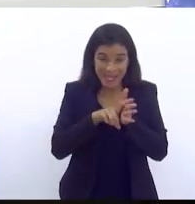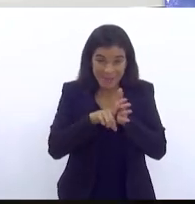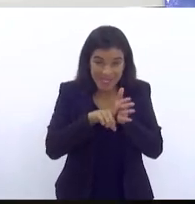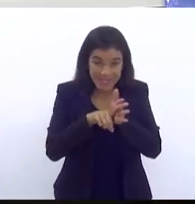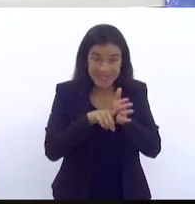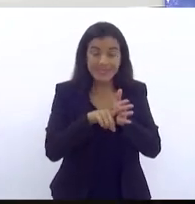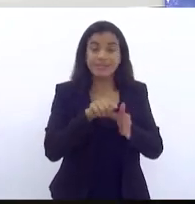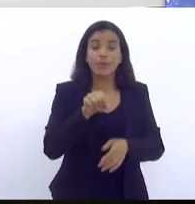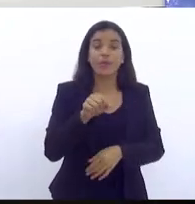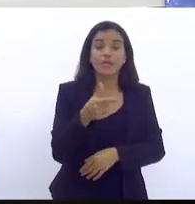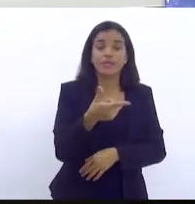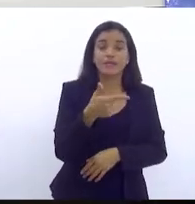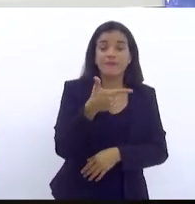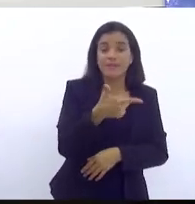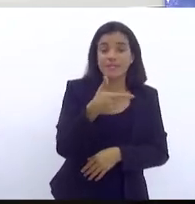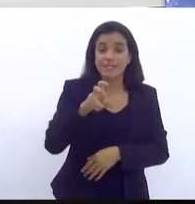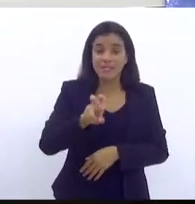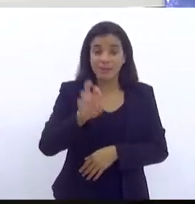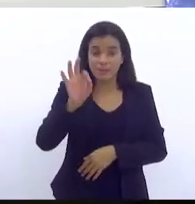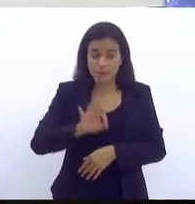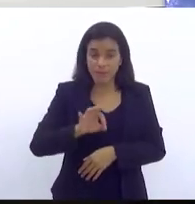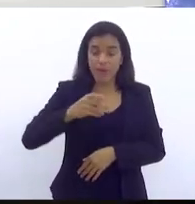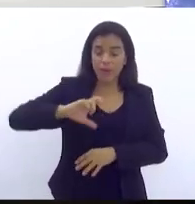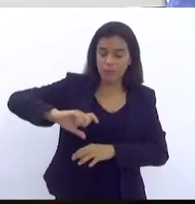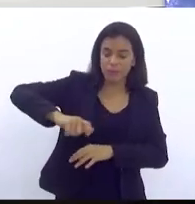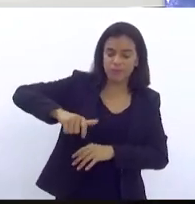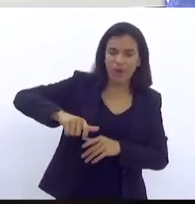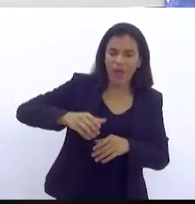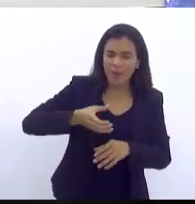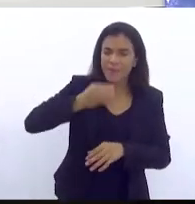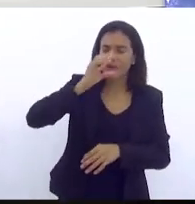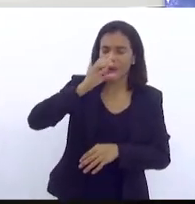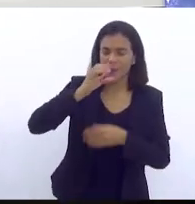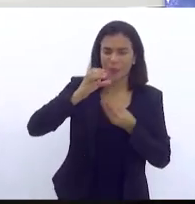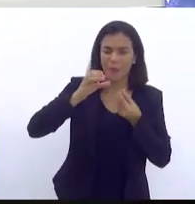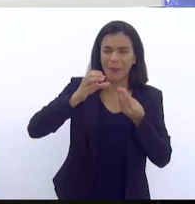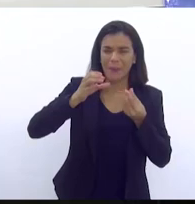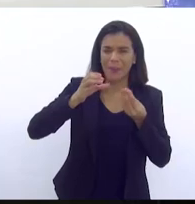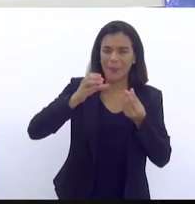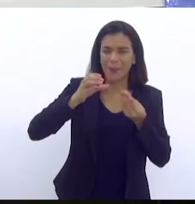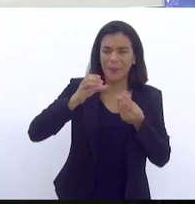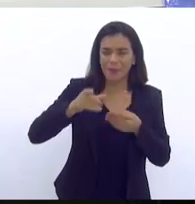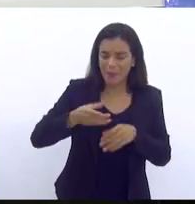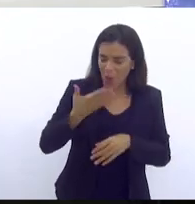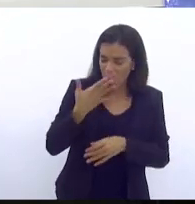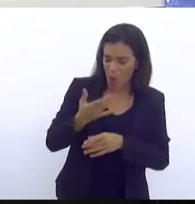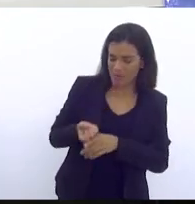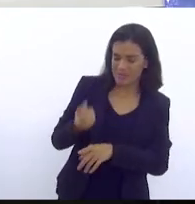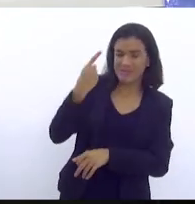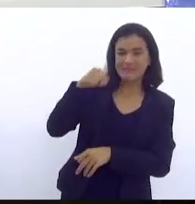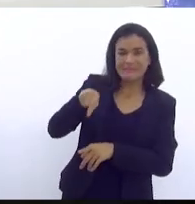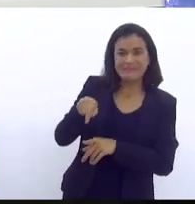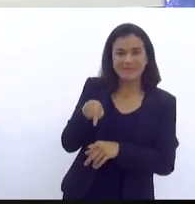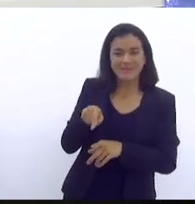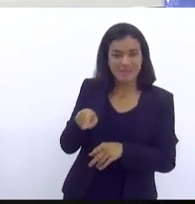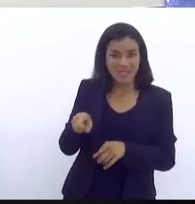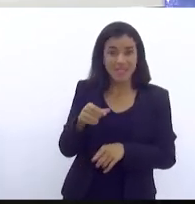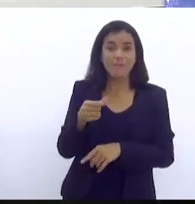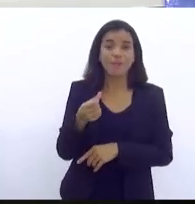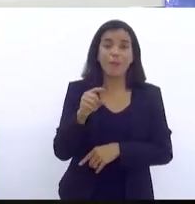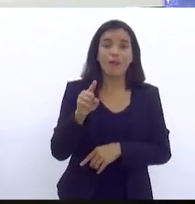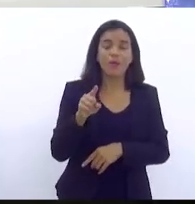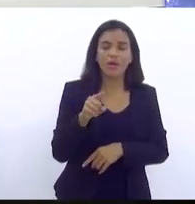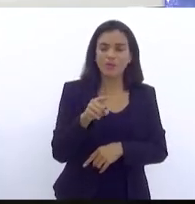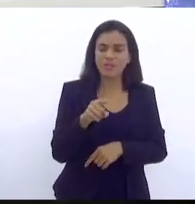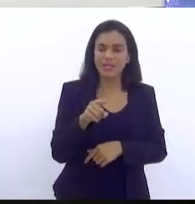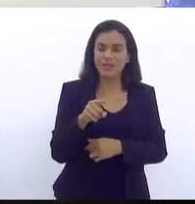25% afirmaram que a água na torneira sai com gosto e 30% com cor enquanto 31% são obrigados